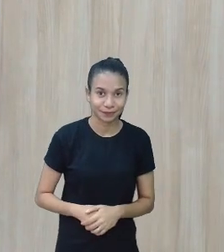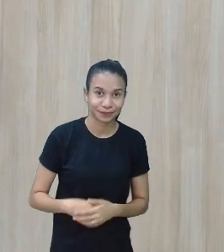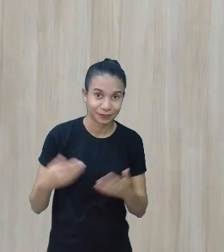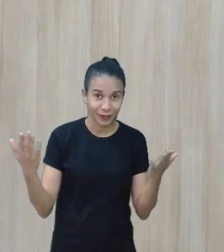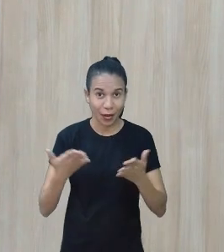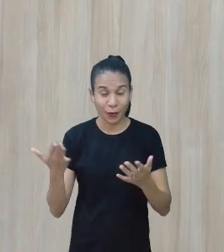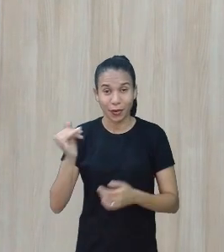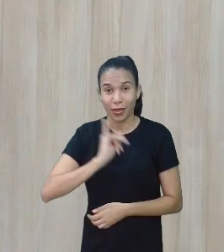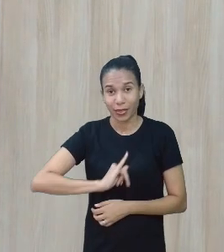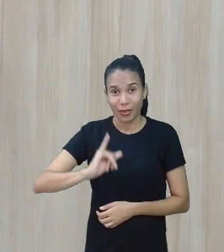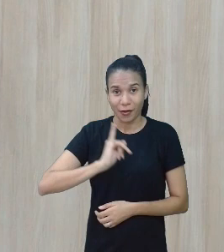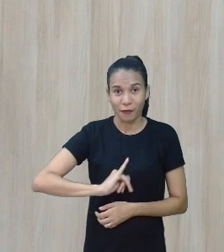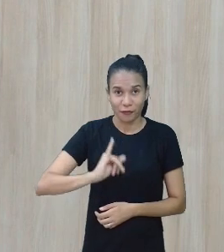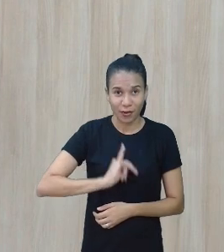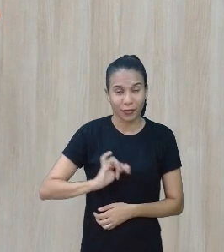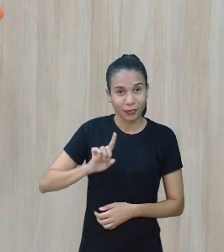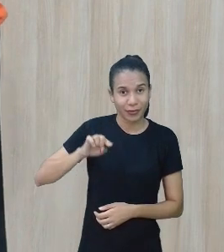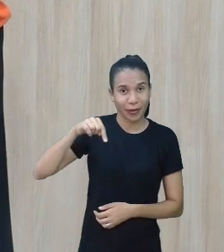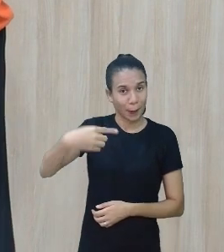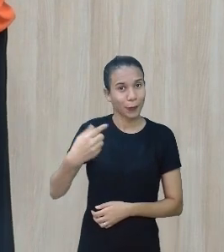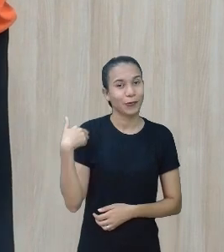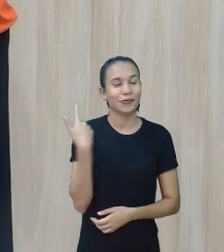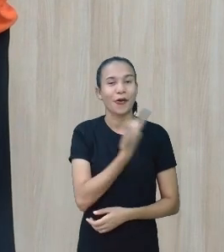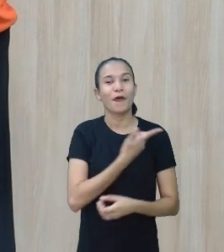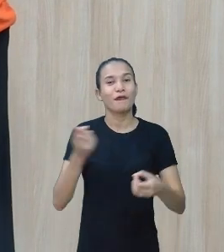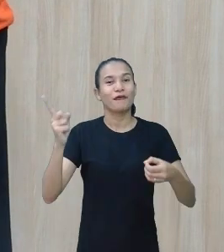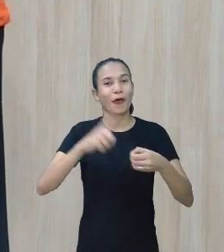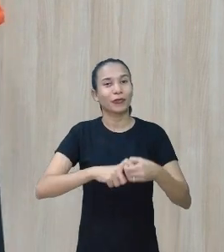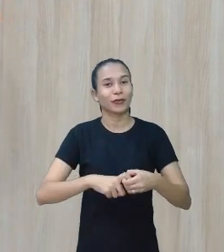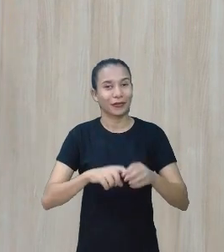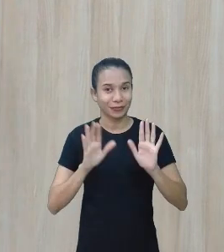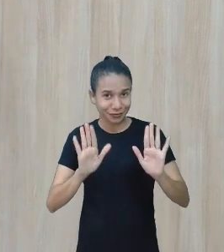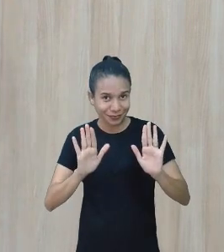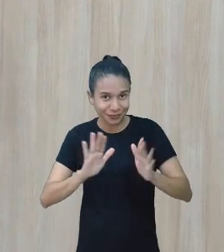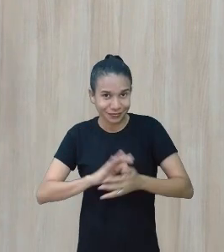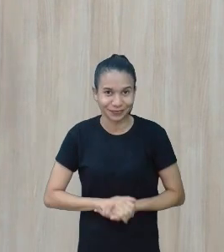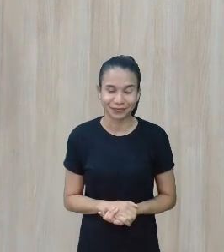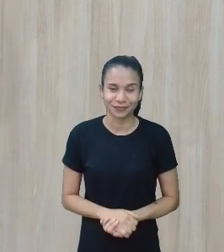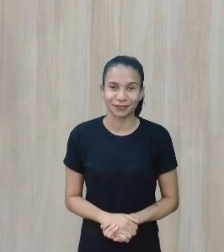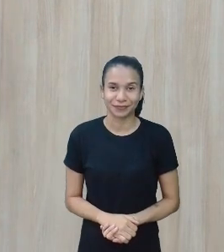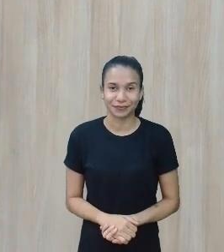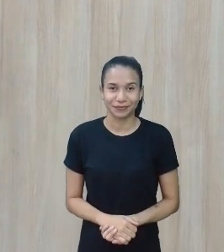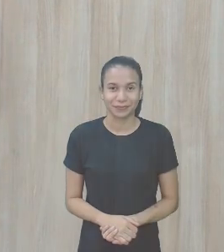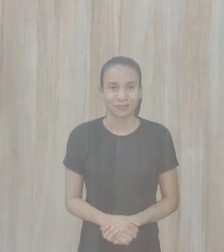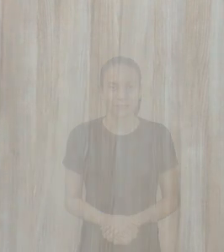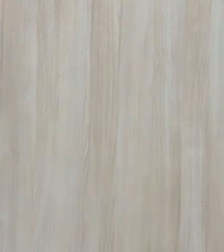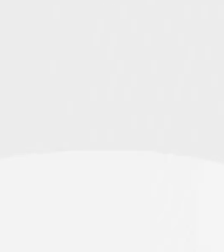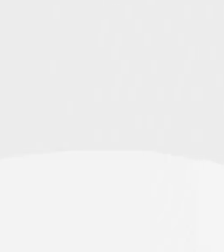Vamos agora para o intervalo. Daqui a pouquinho nós voltamos. Sai daí não.